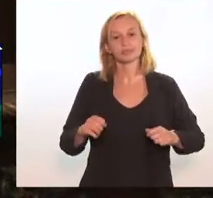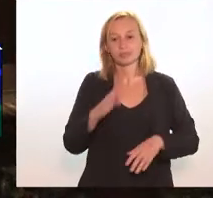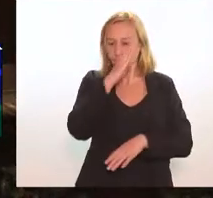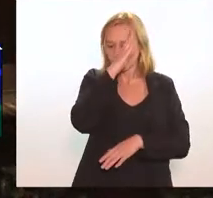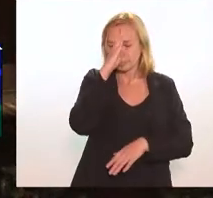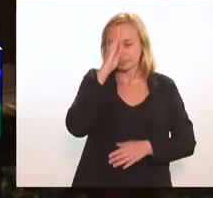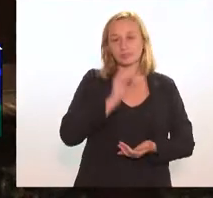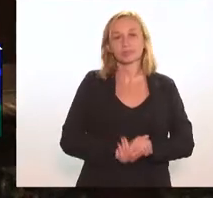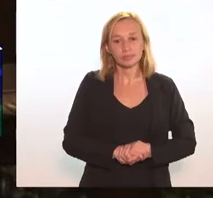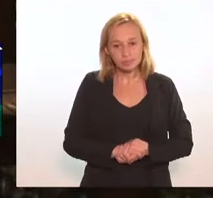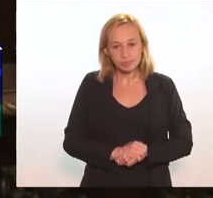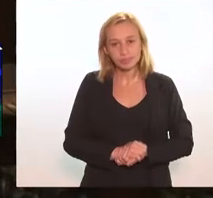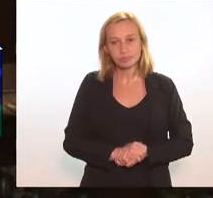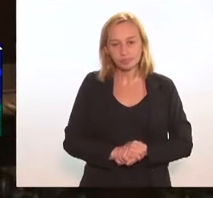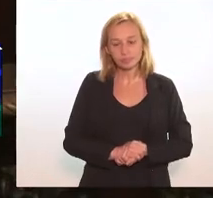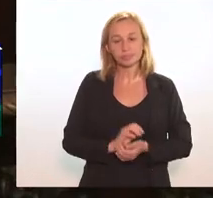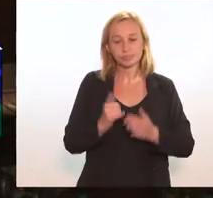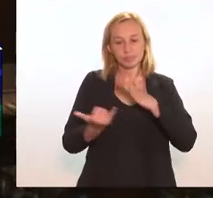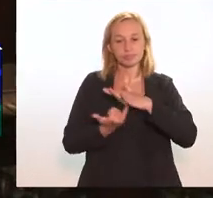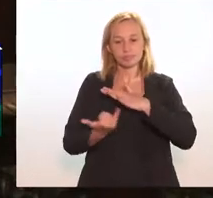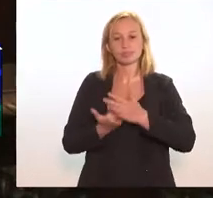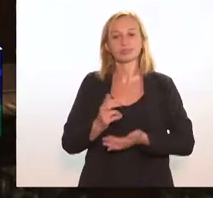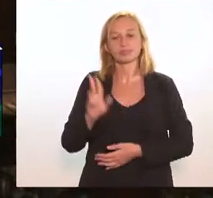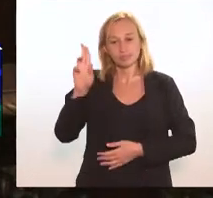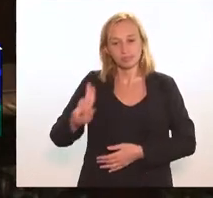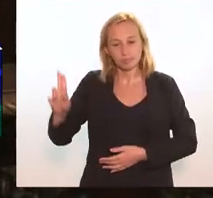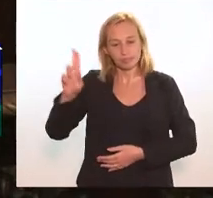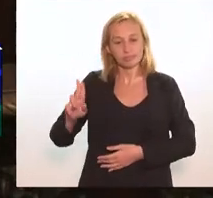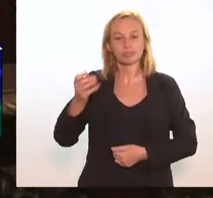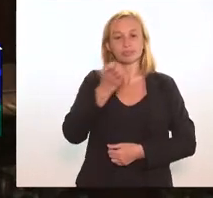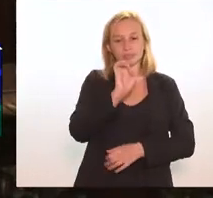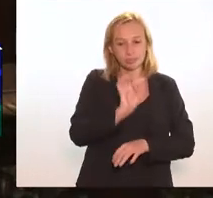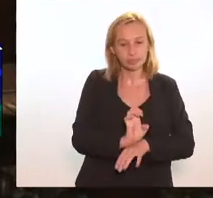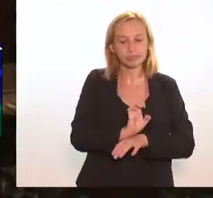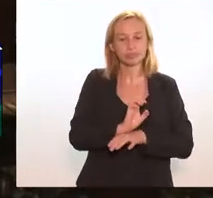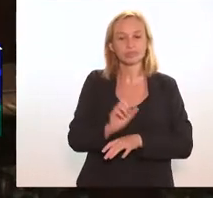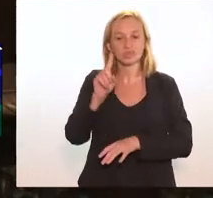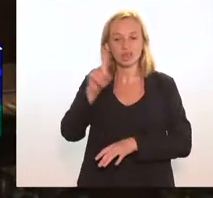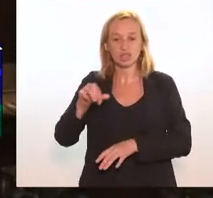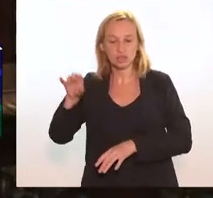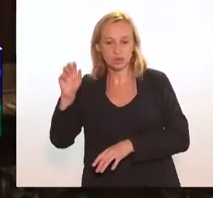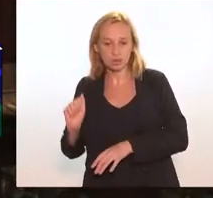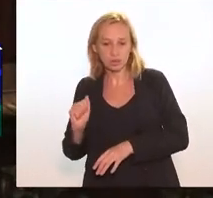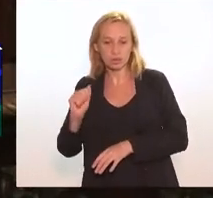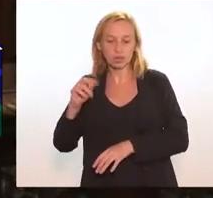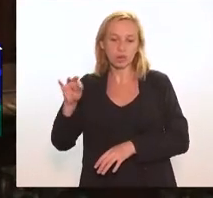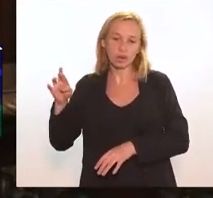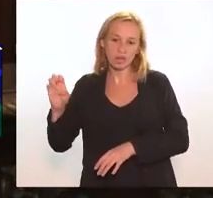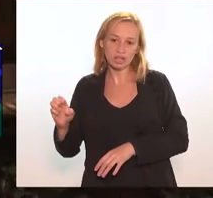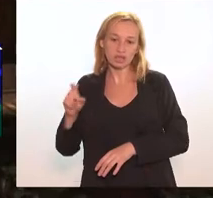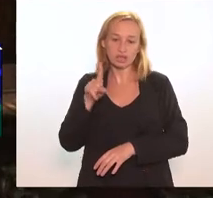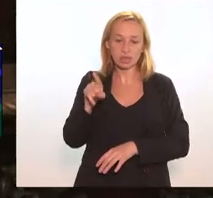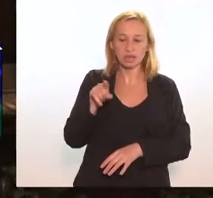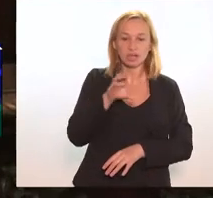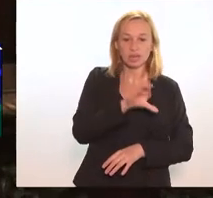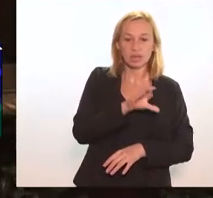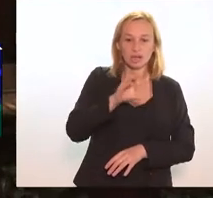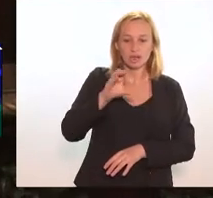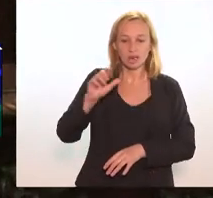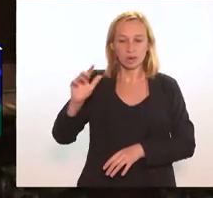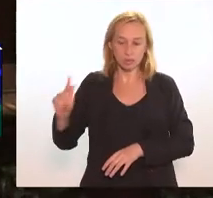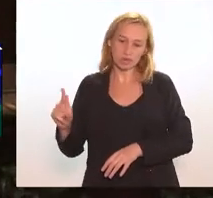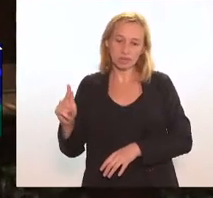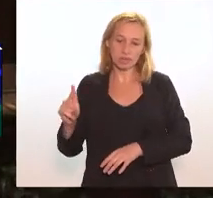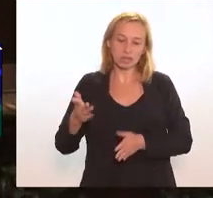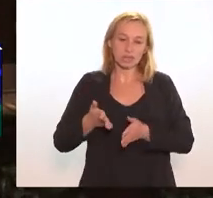e a resiliência dessa instituição universitária estadual da Zona Oeste, sediada em Campo Grande, que desde que nasceu no